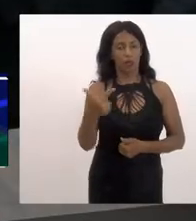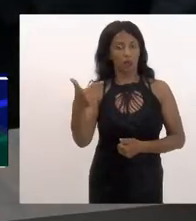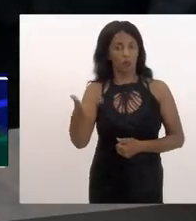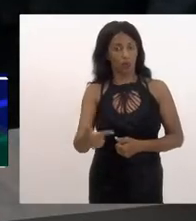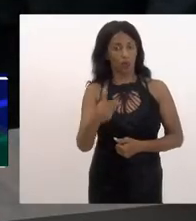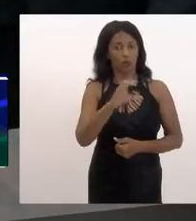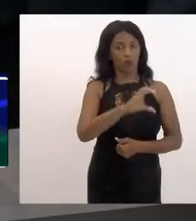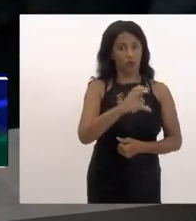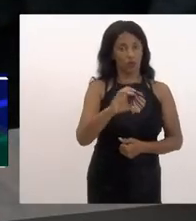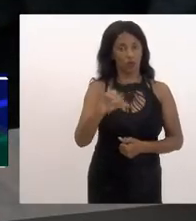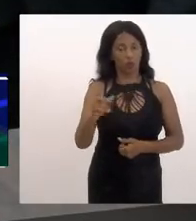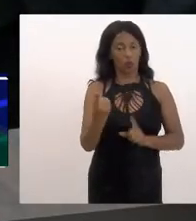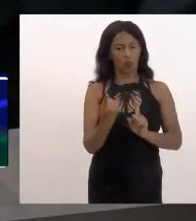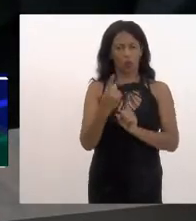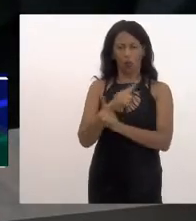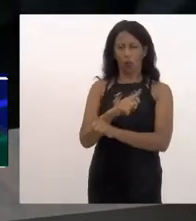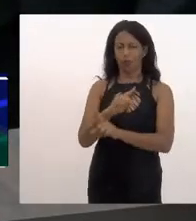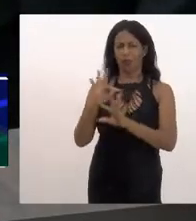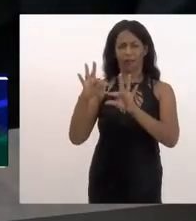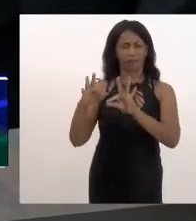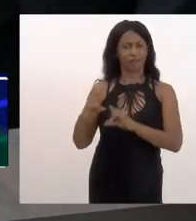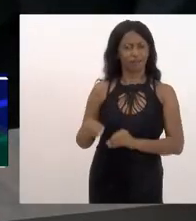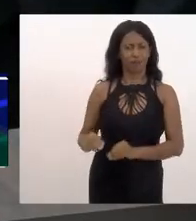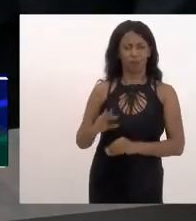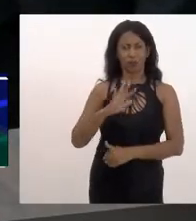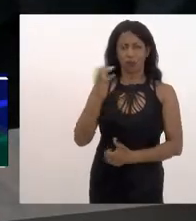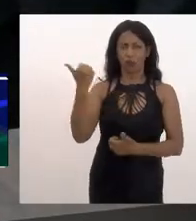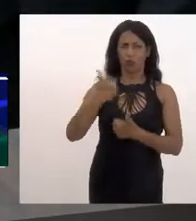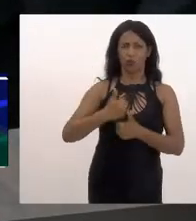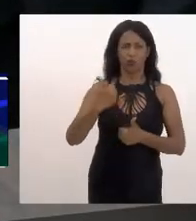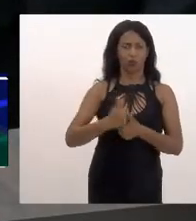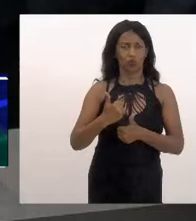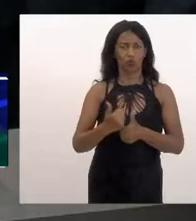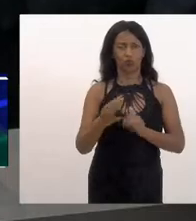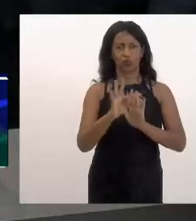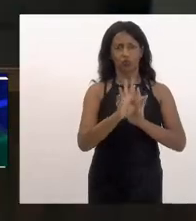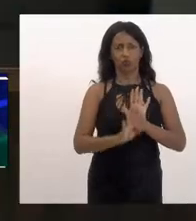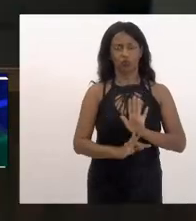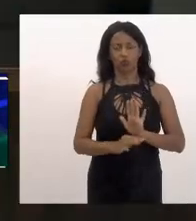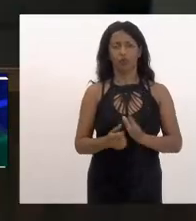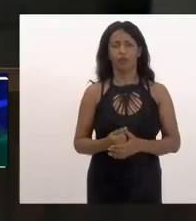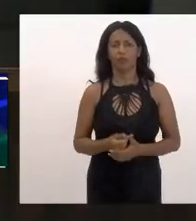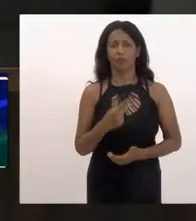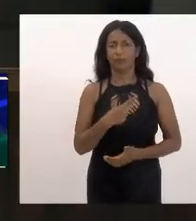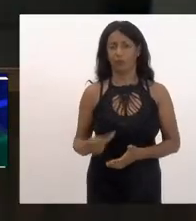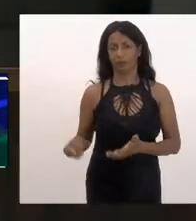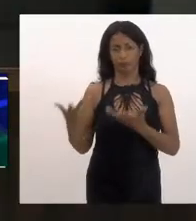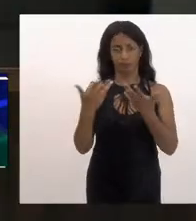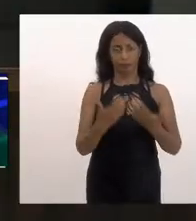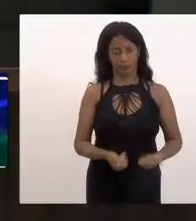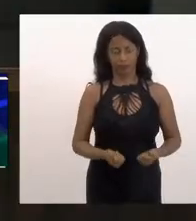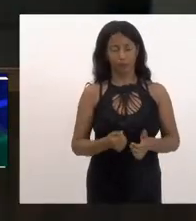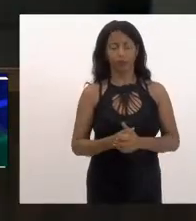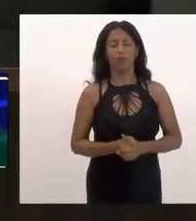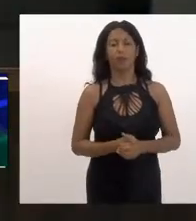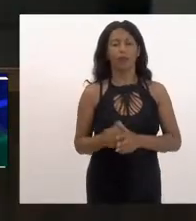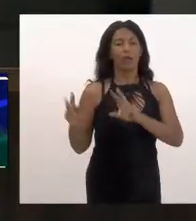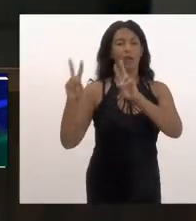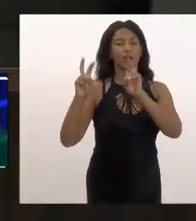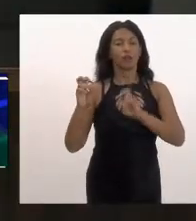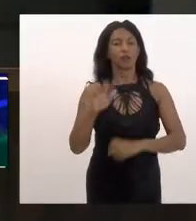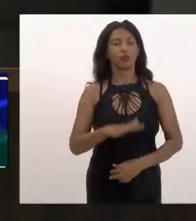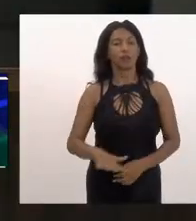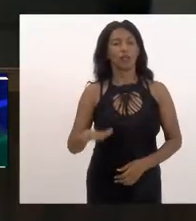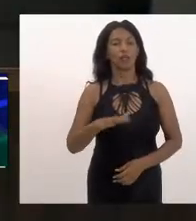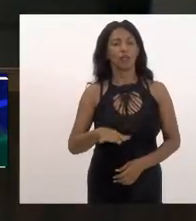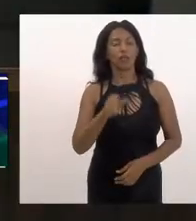CCJ. Contrárias demais emendas, concluindo por substitutivo. Que a presidência defere. Pela Comissão de Assuntos da Criança e do Adolescente e